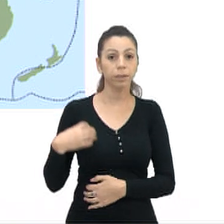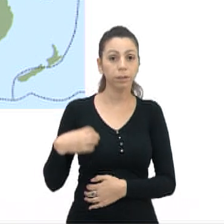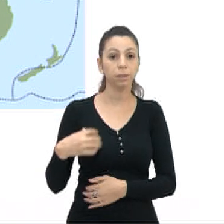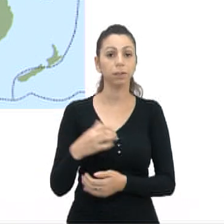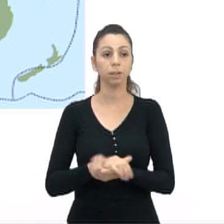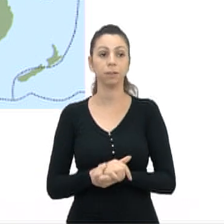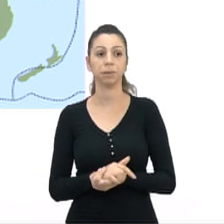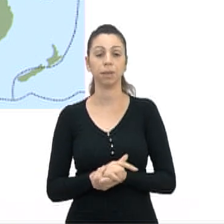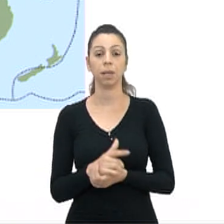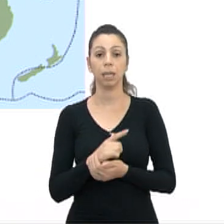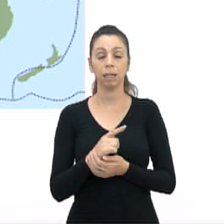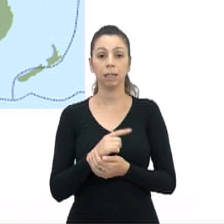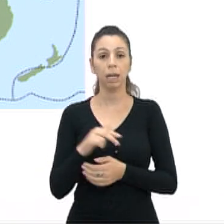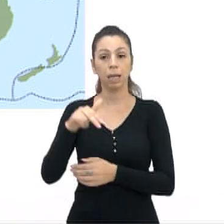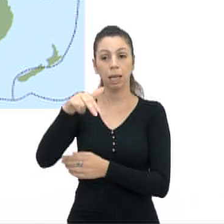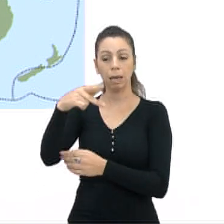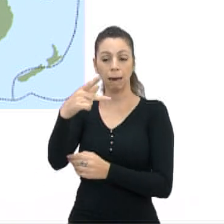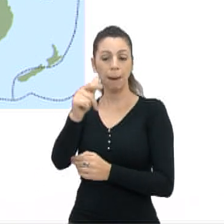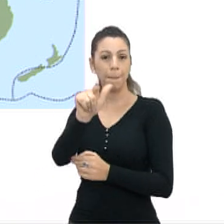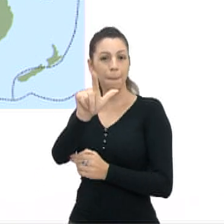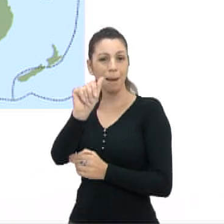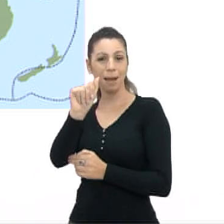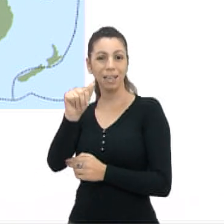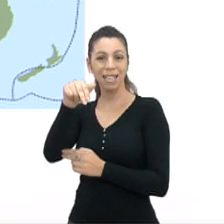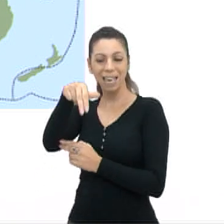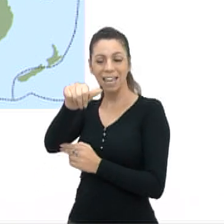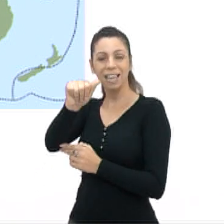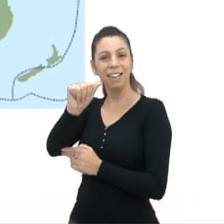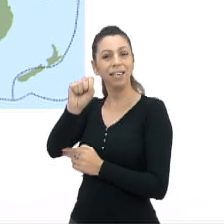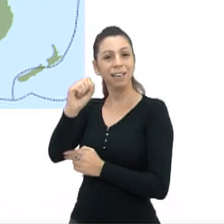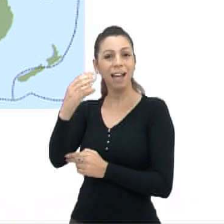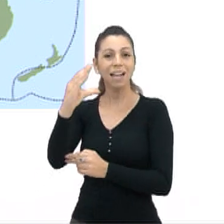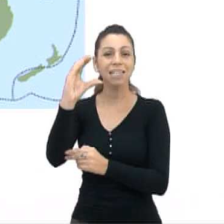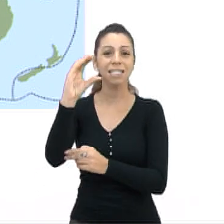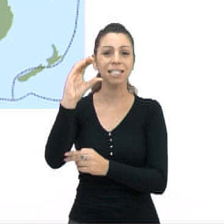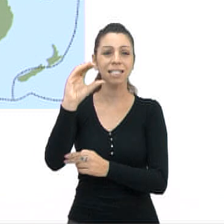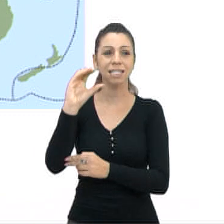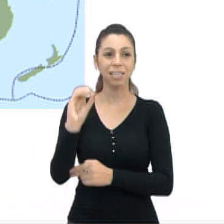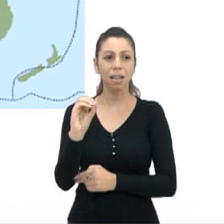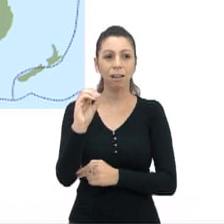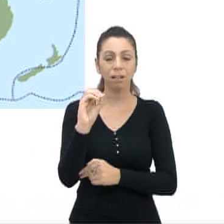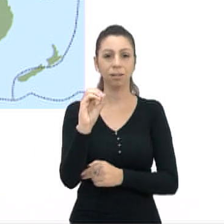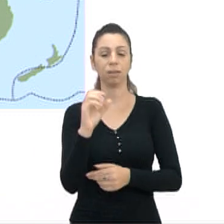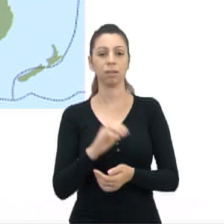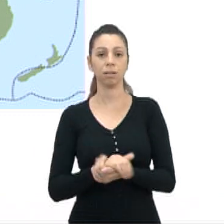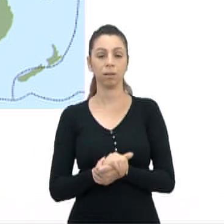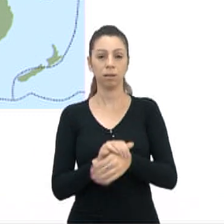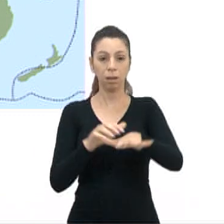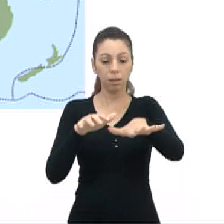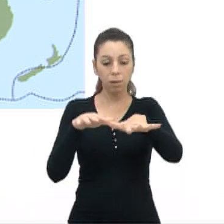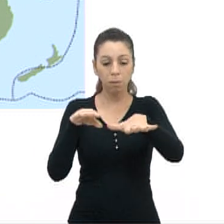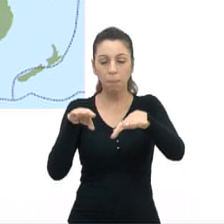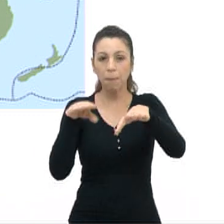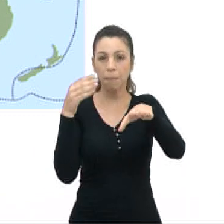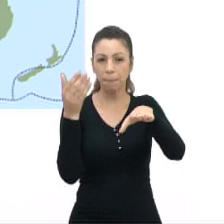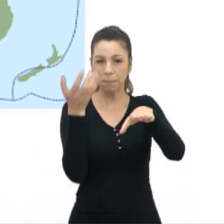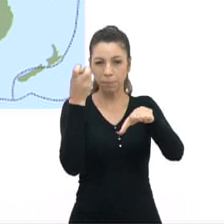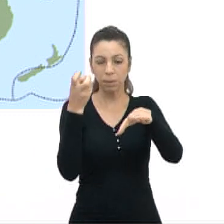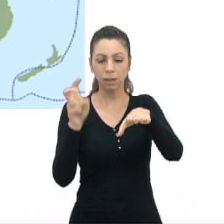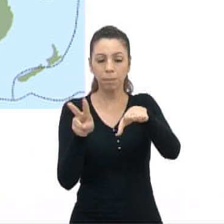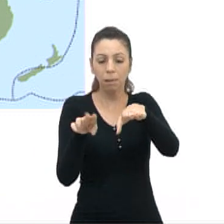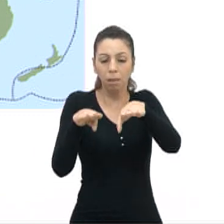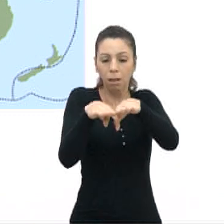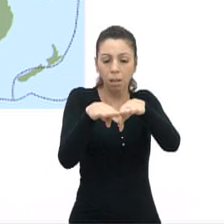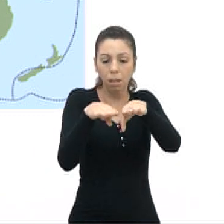a placa de Nazca. Então, onde estão estas linhas pontilhadas são as falhas.